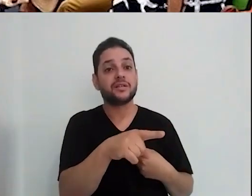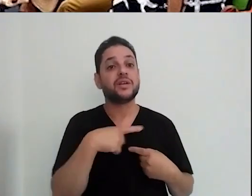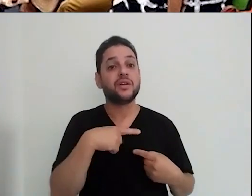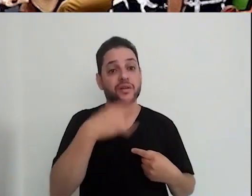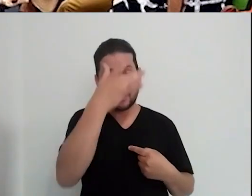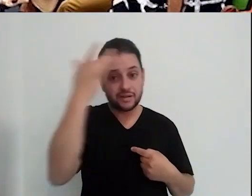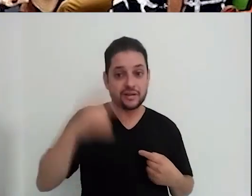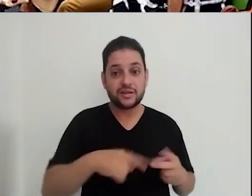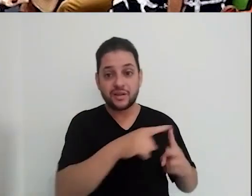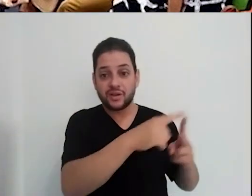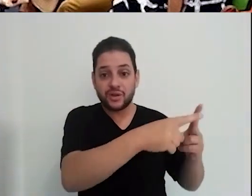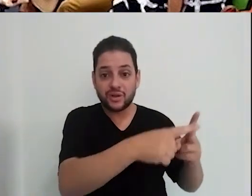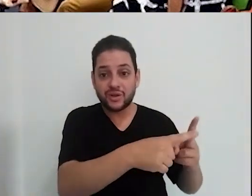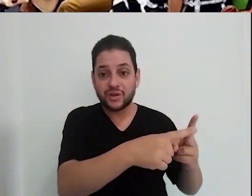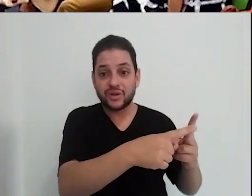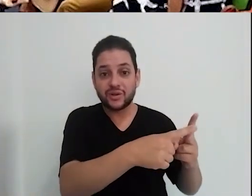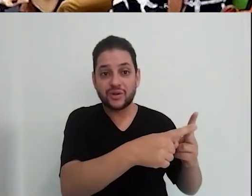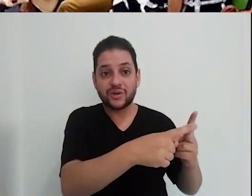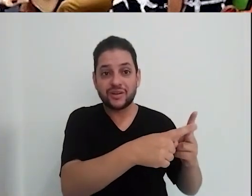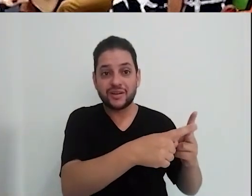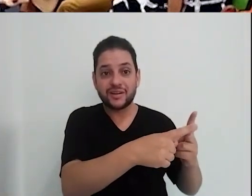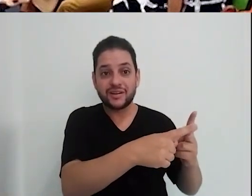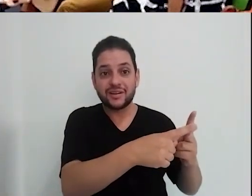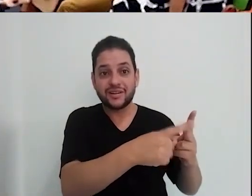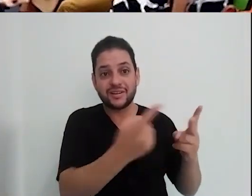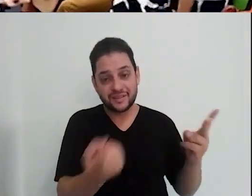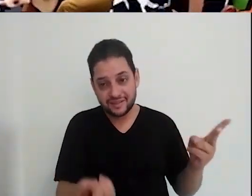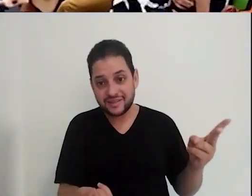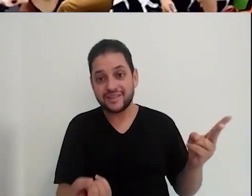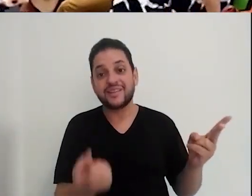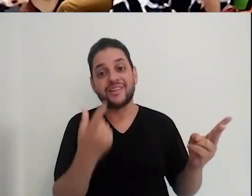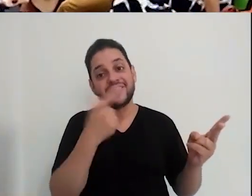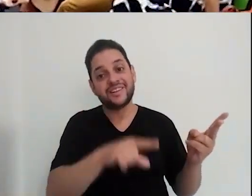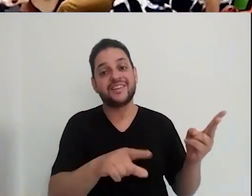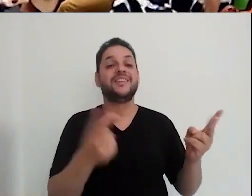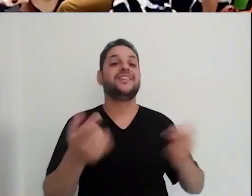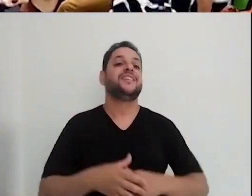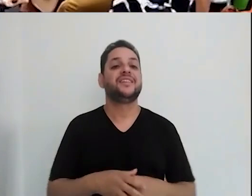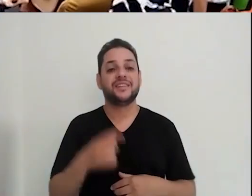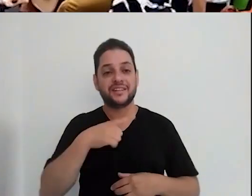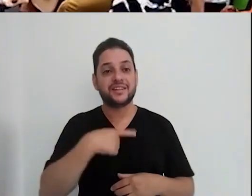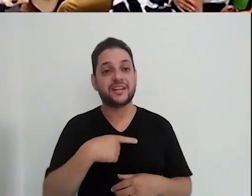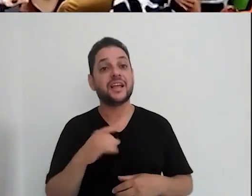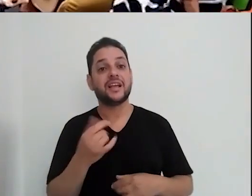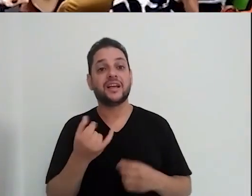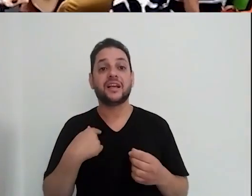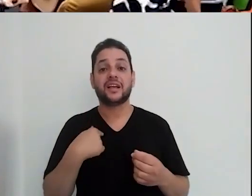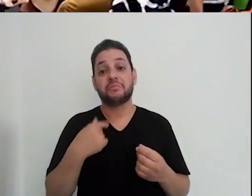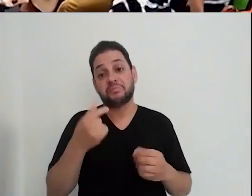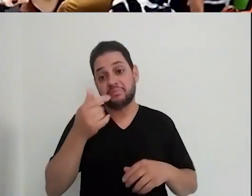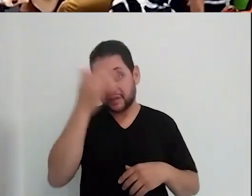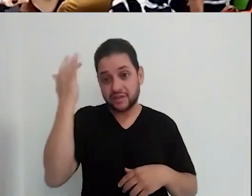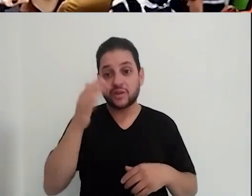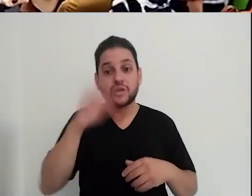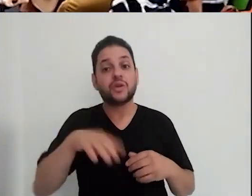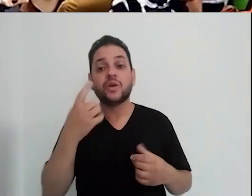pessoas falando que não se falaram. Né? Então, acho que tem muito isso, né, das pessoas